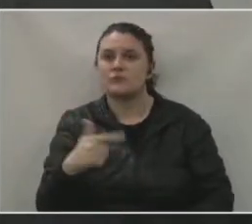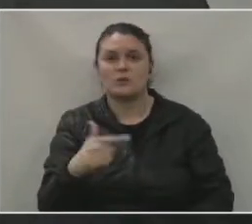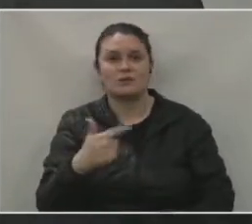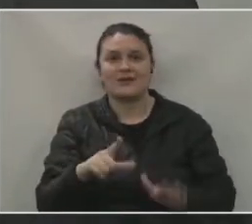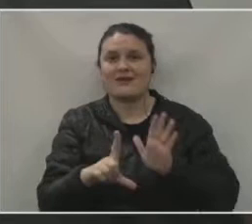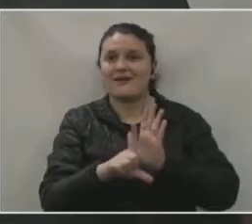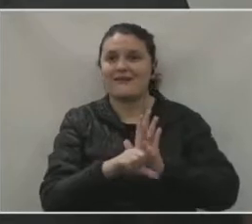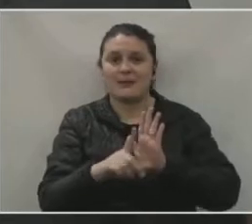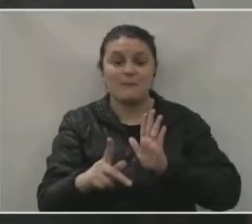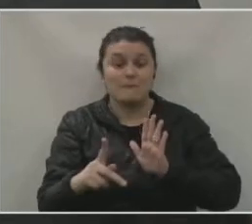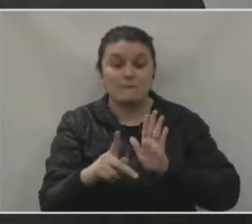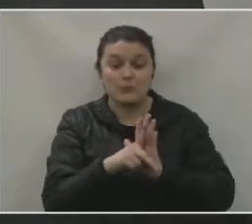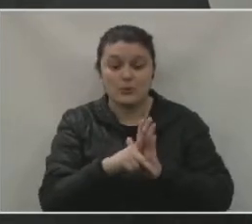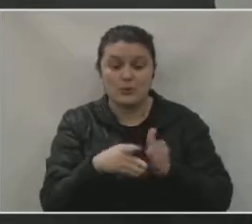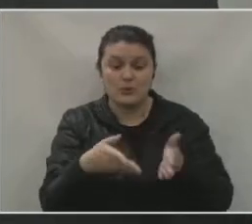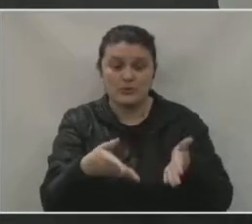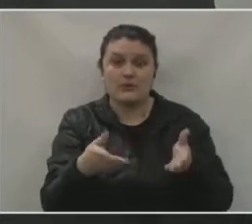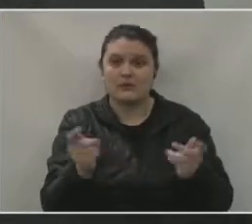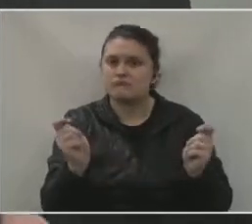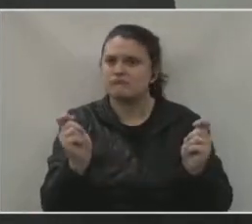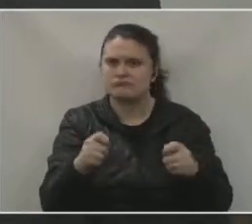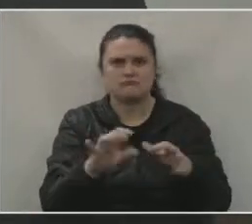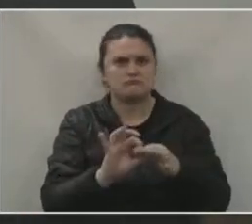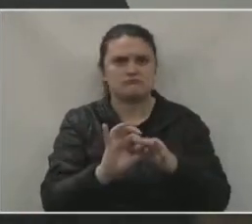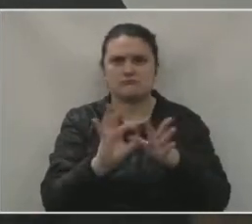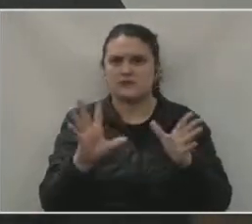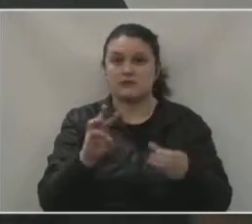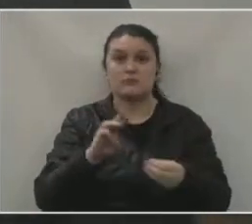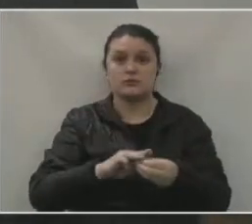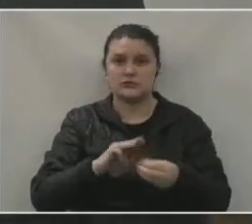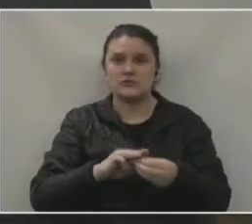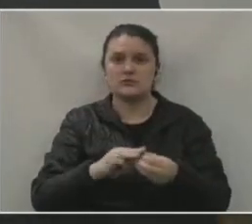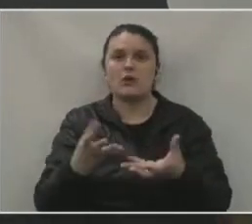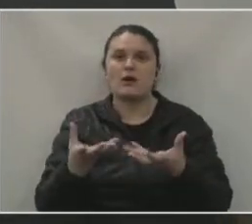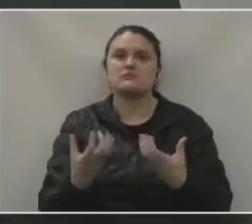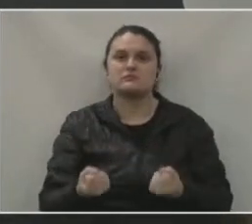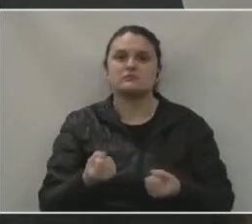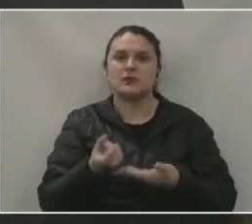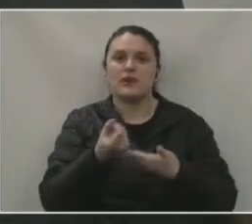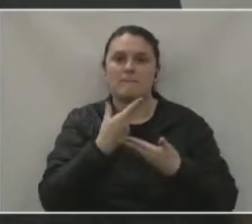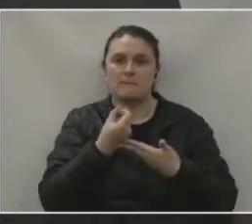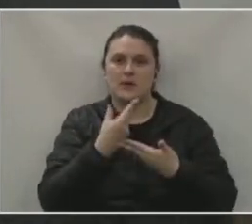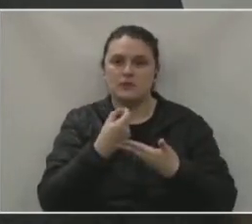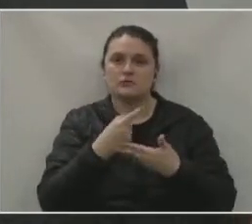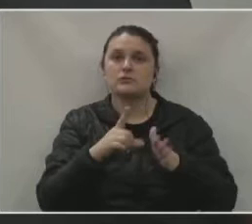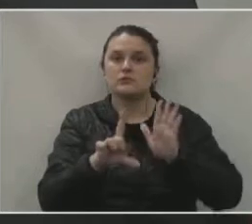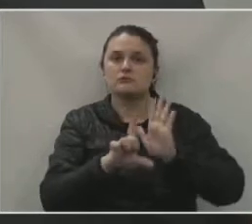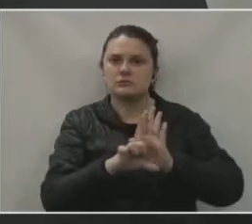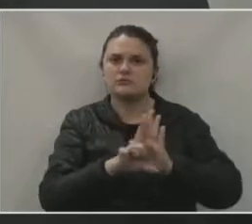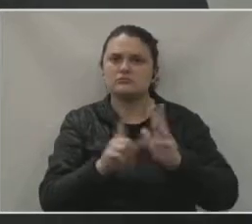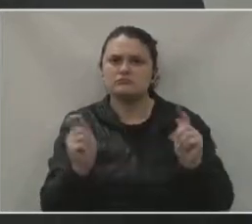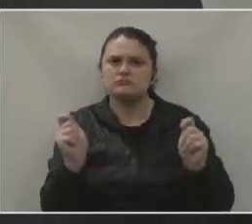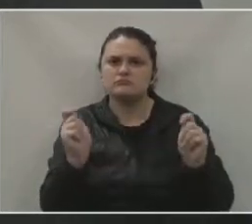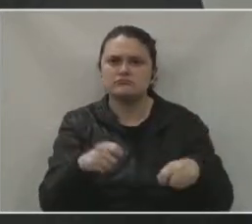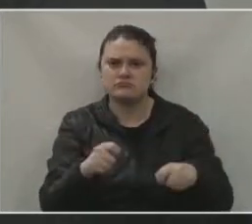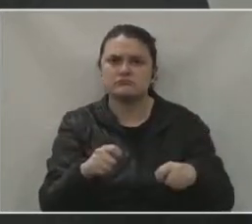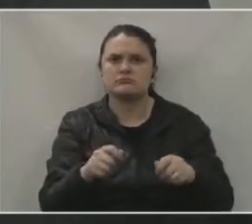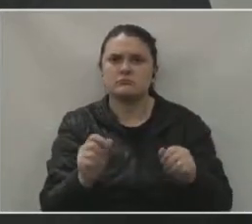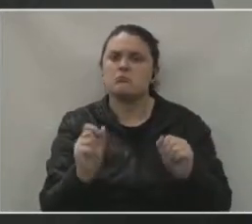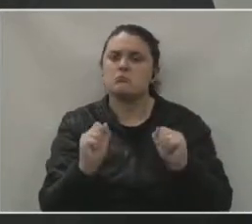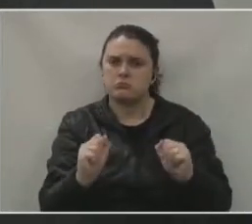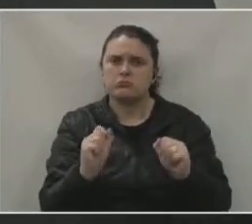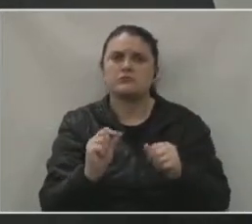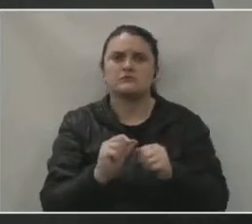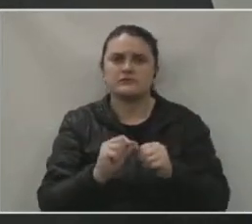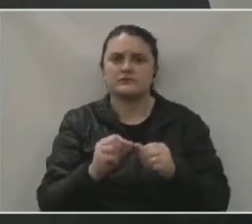lei específica, né, que autorizasse o município a receber esses medicamentos. Então, essa lei autoriza que possa ser